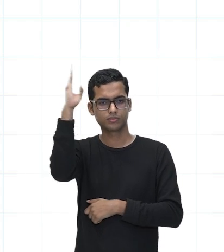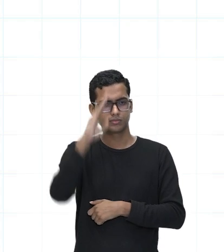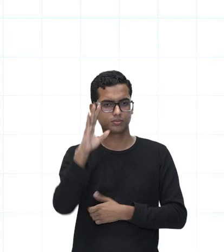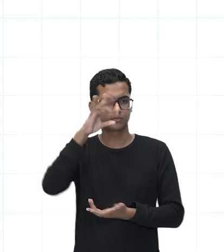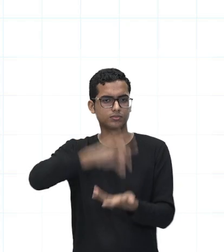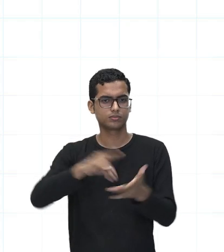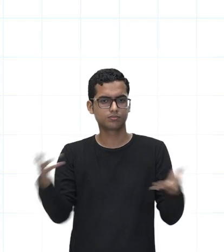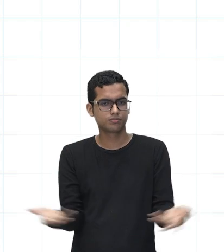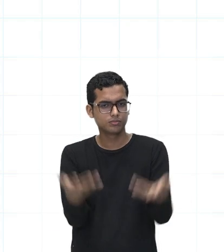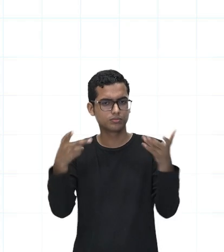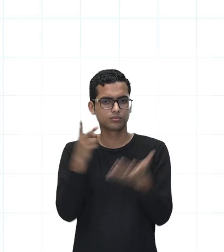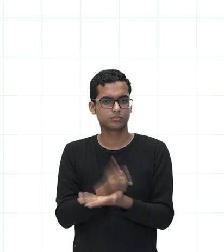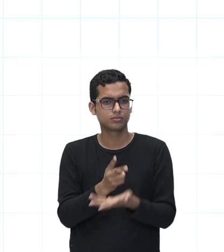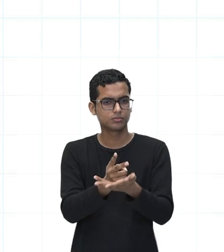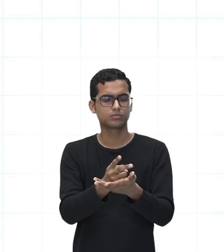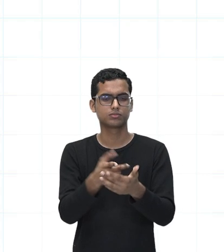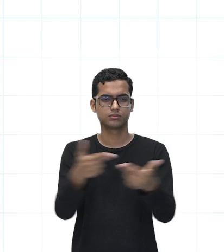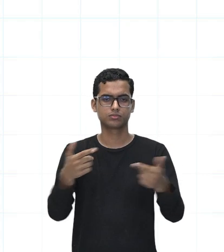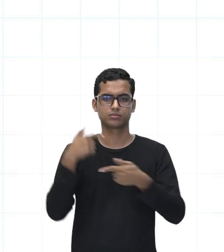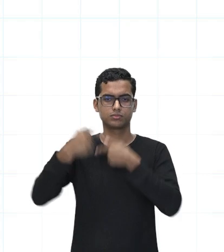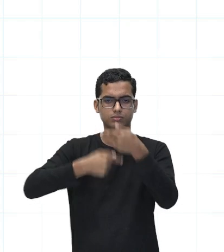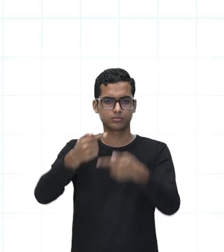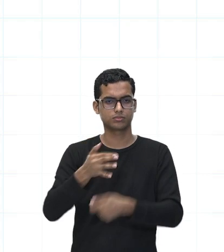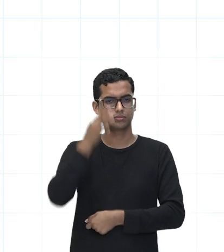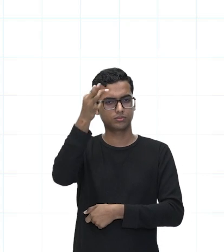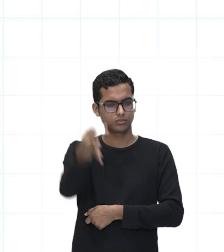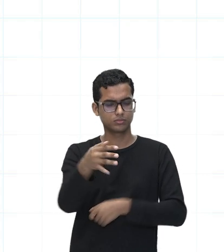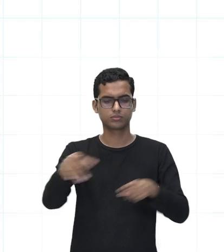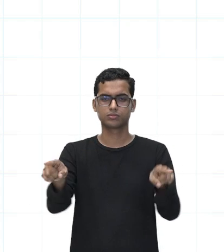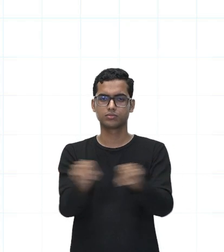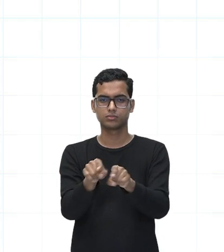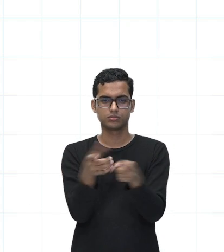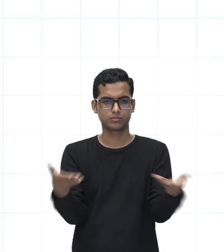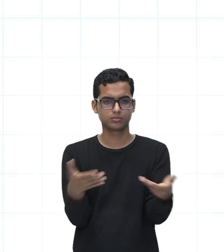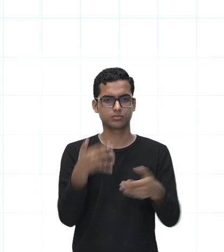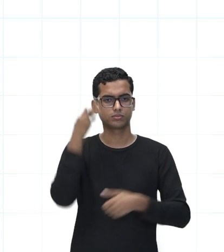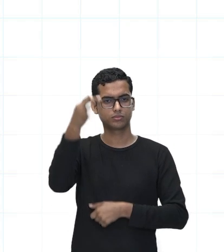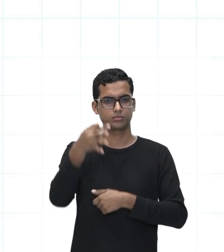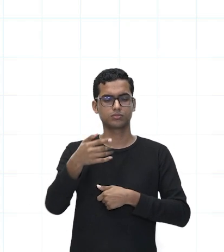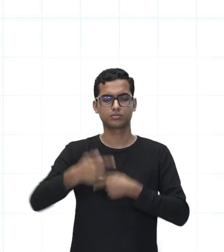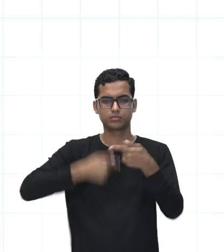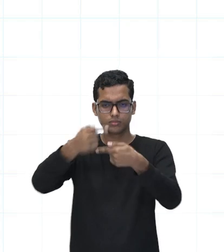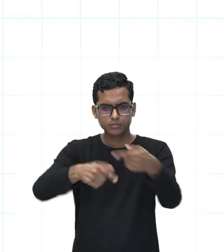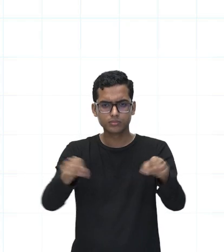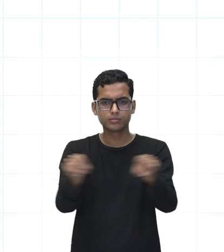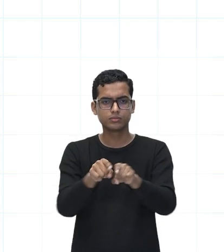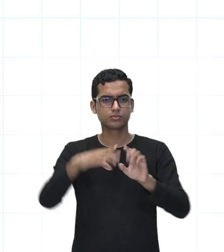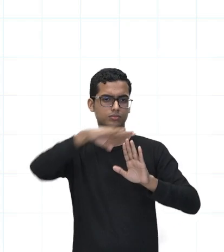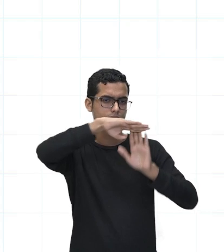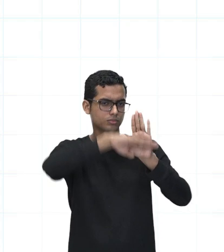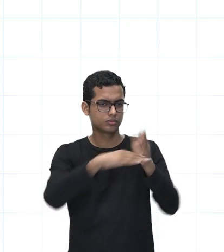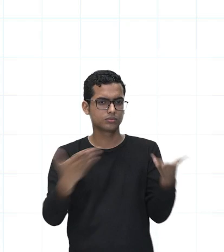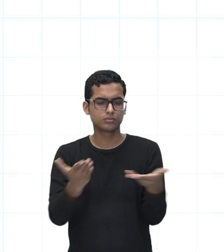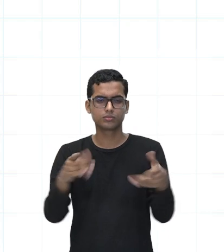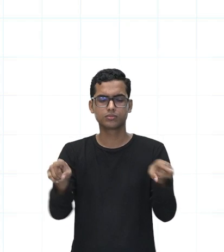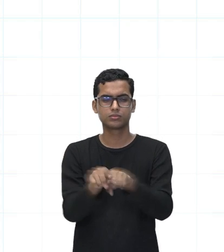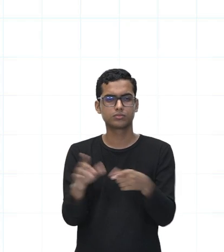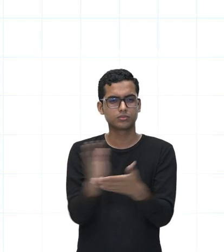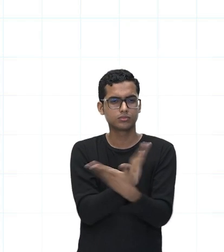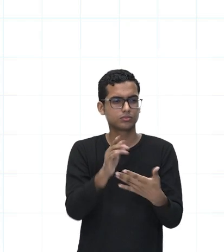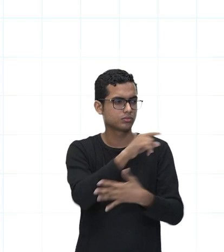Brasil, com o intuito de promover a permanência desses bens entre as gerações. E vamos listar agora alguns